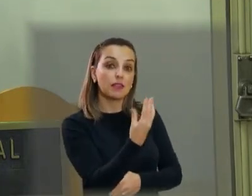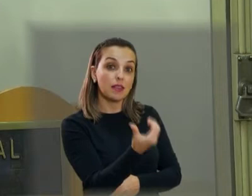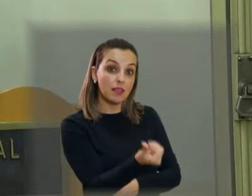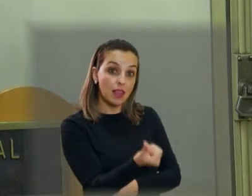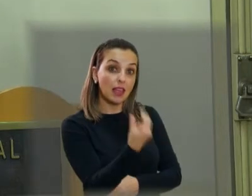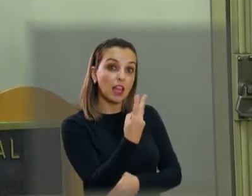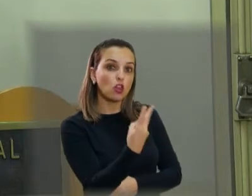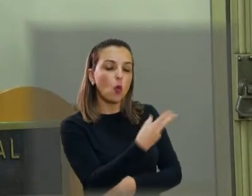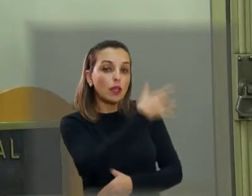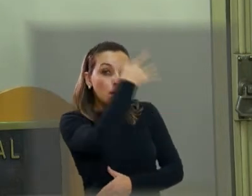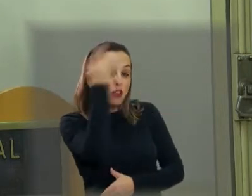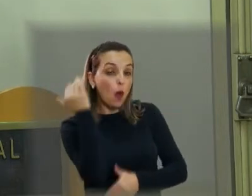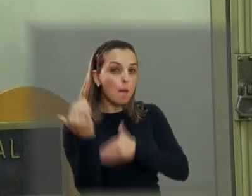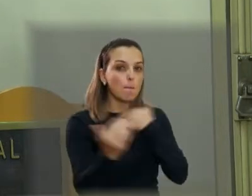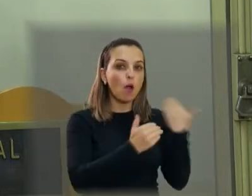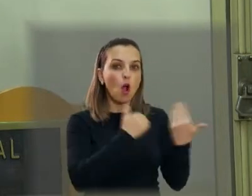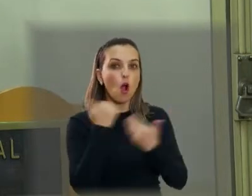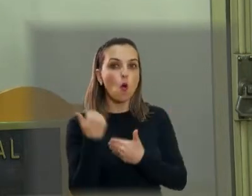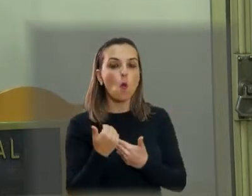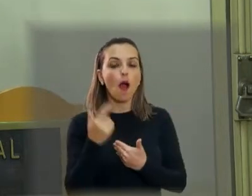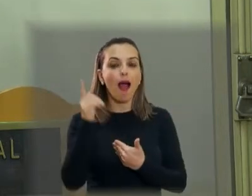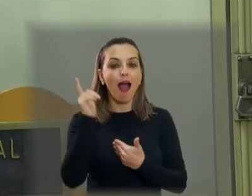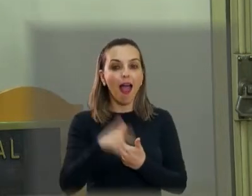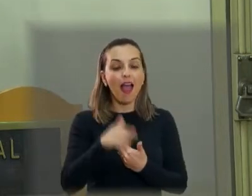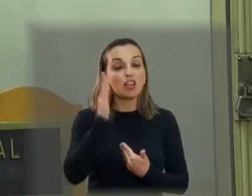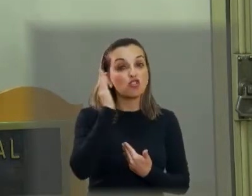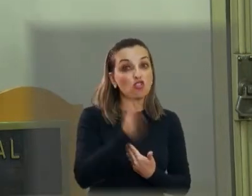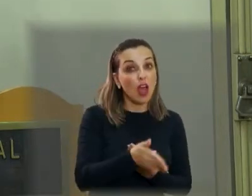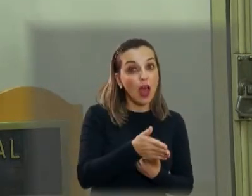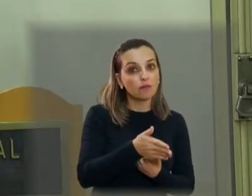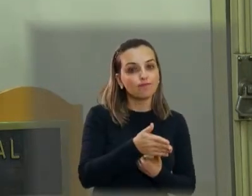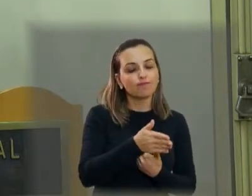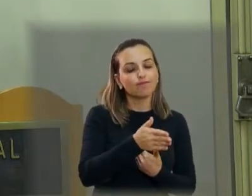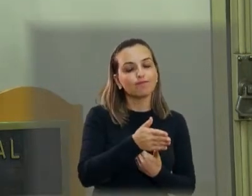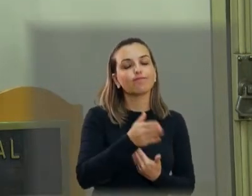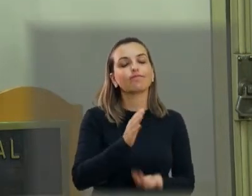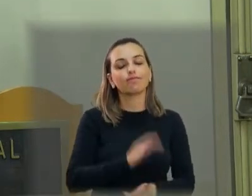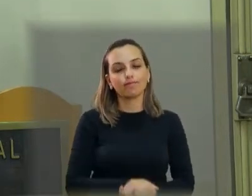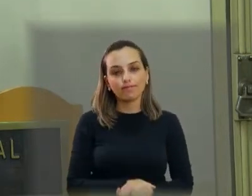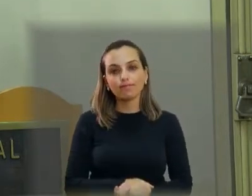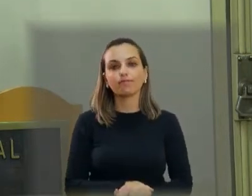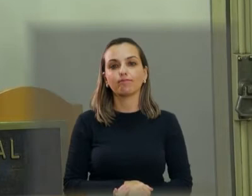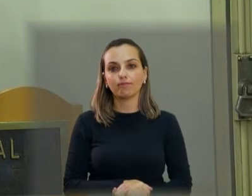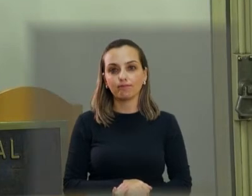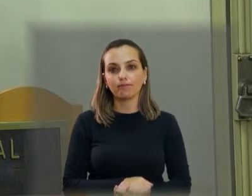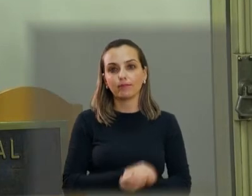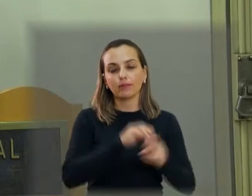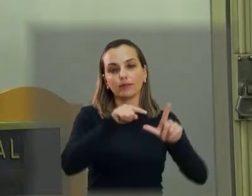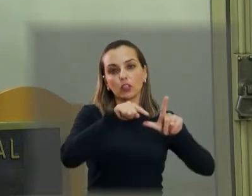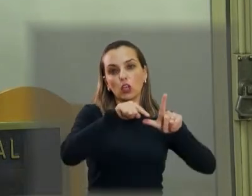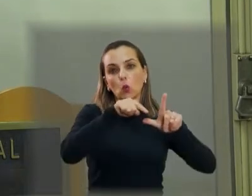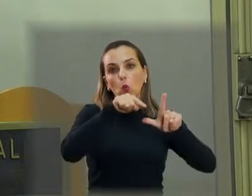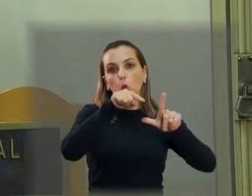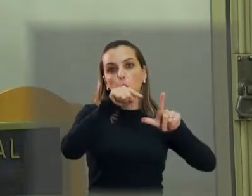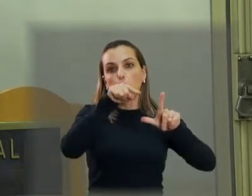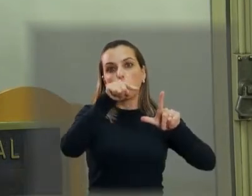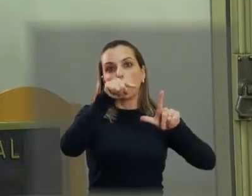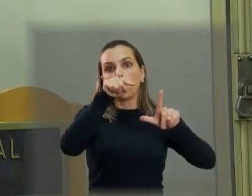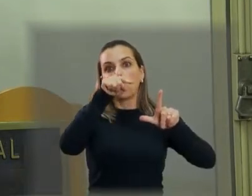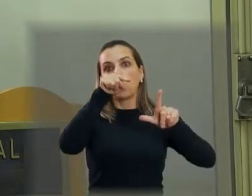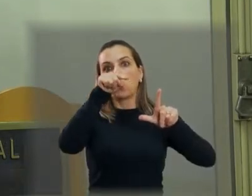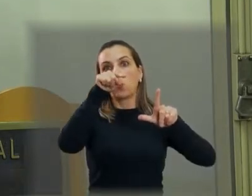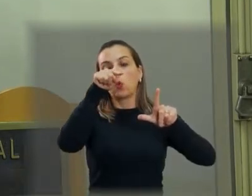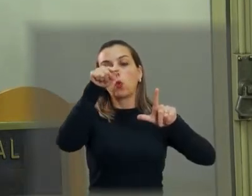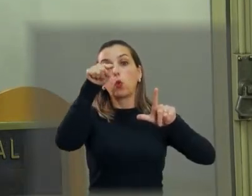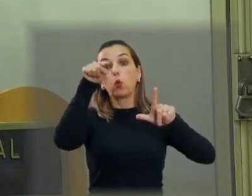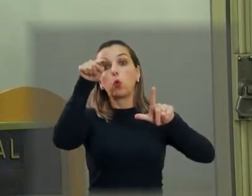confirmou mais da metade de óbitos que a gente confirmou o ano passado todinho. A nossa curva, todos os esforços no